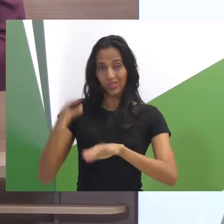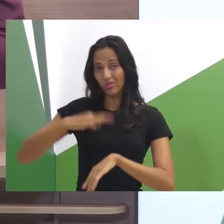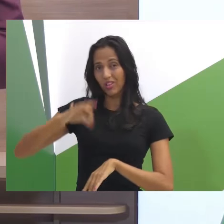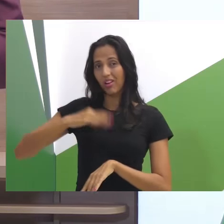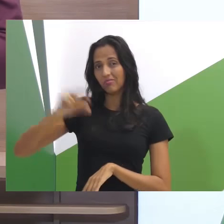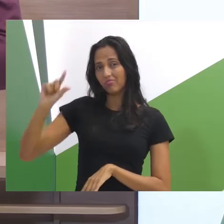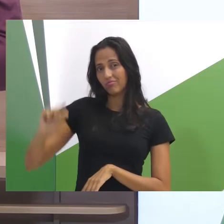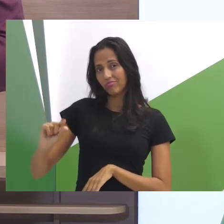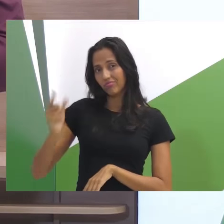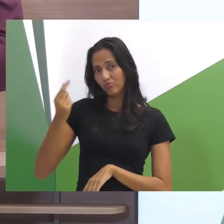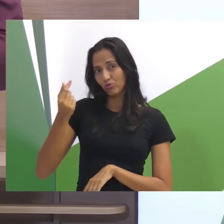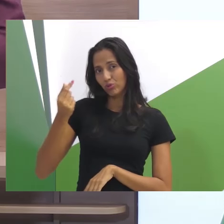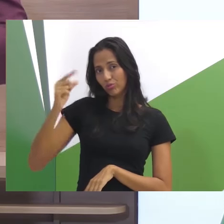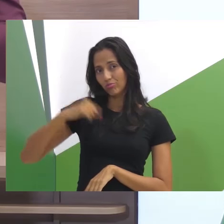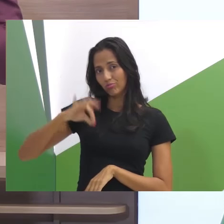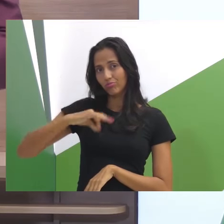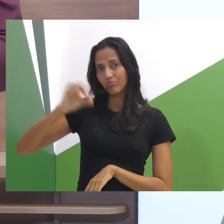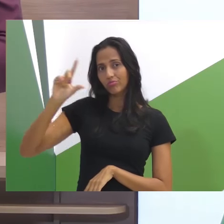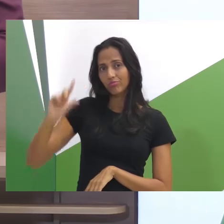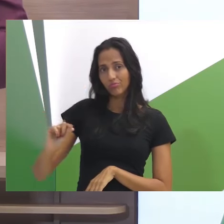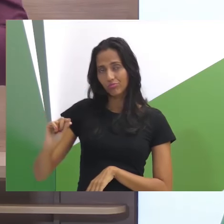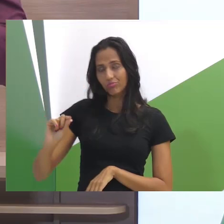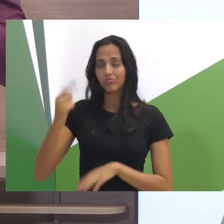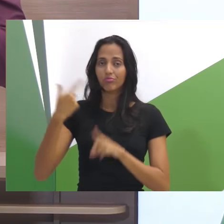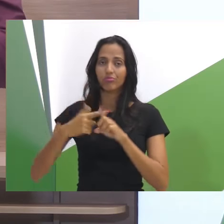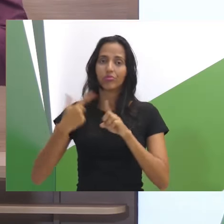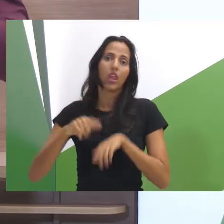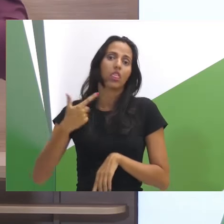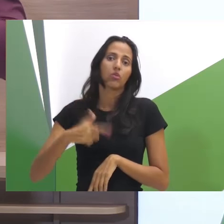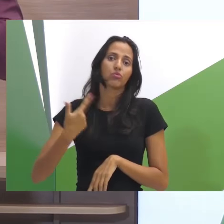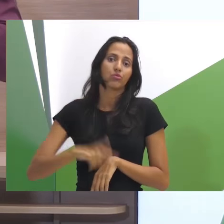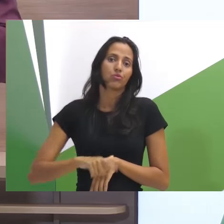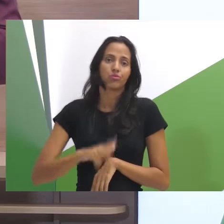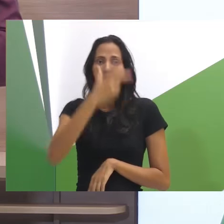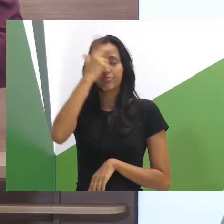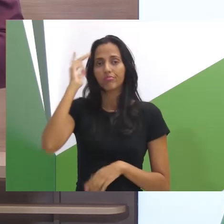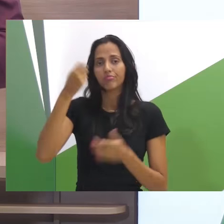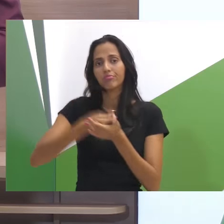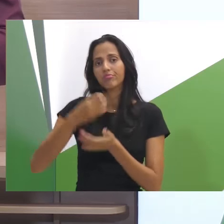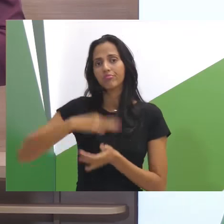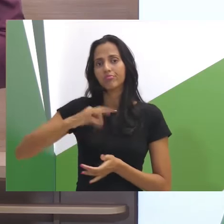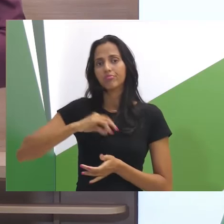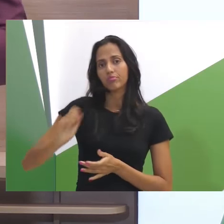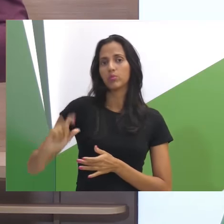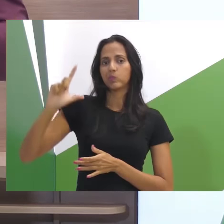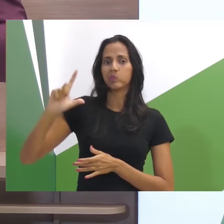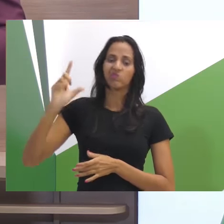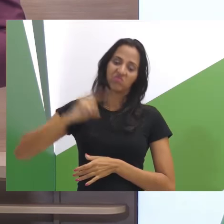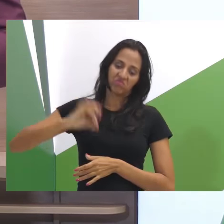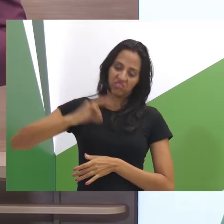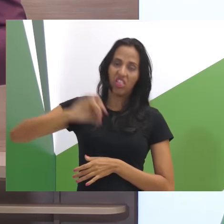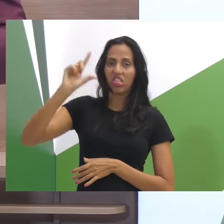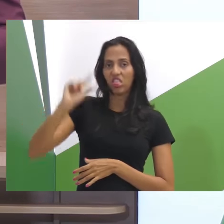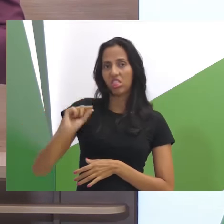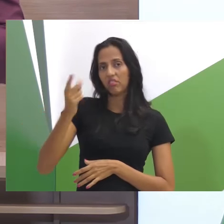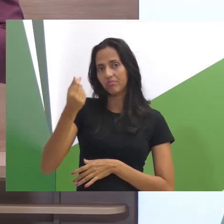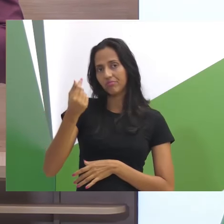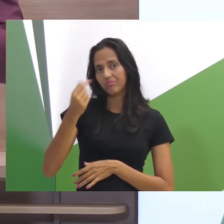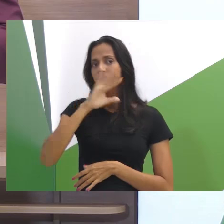que mal dá para se manter e continua na condição de escravo, uma condição análoga à escravidão. Então, esse